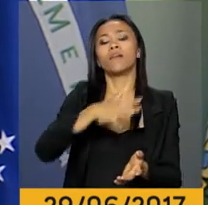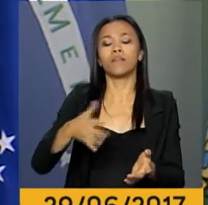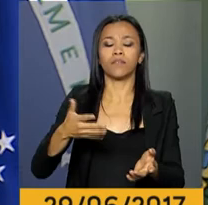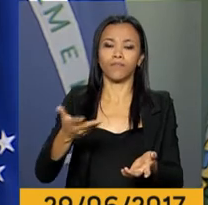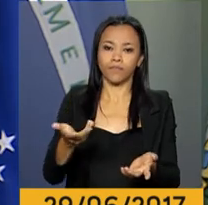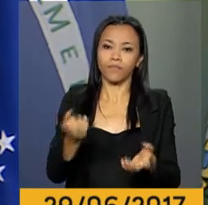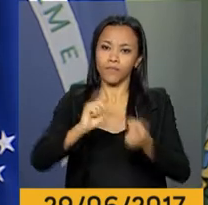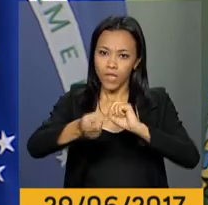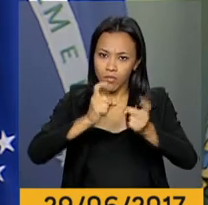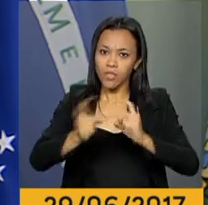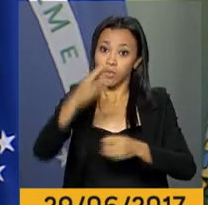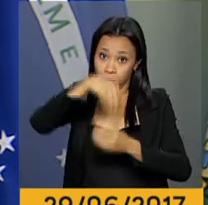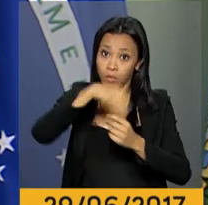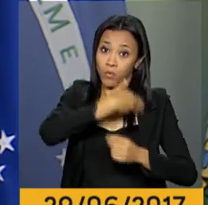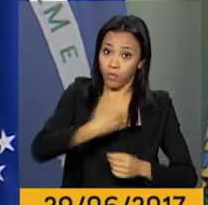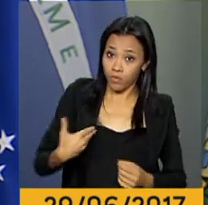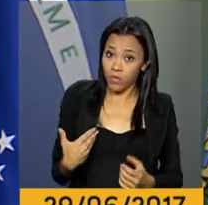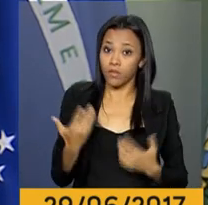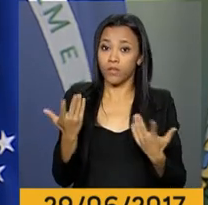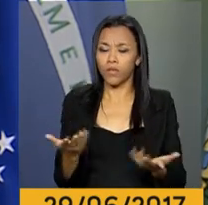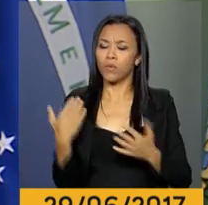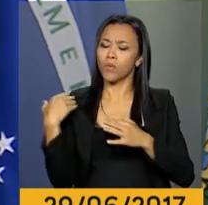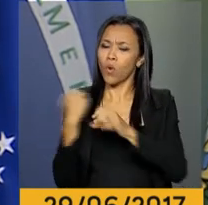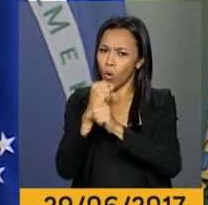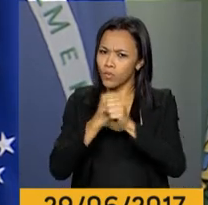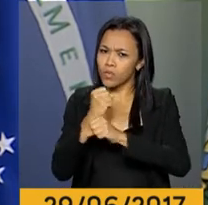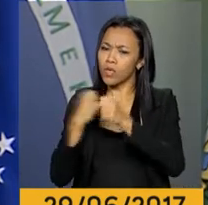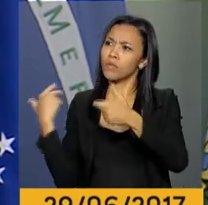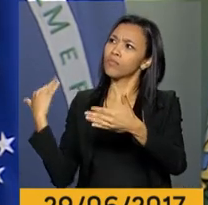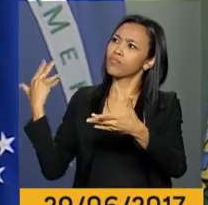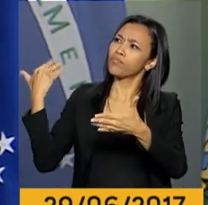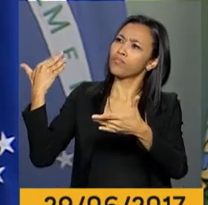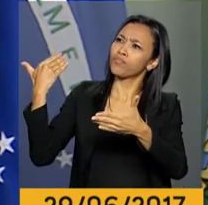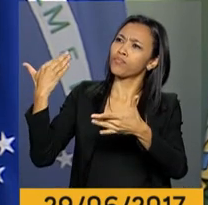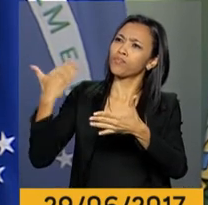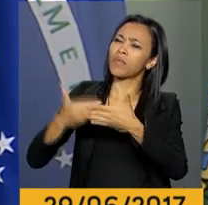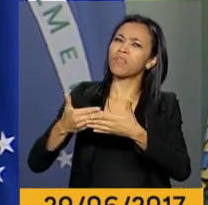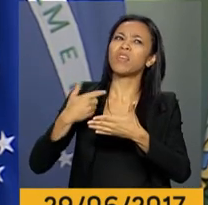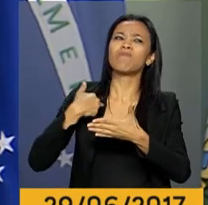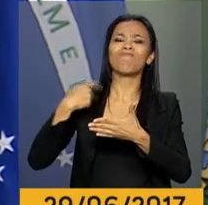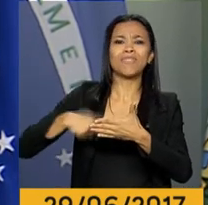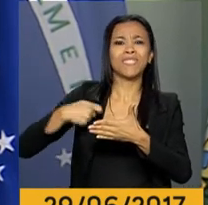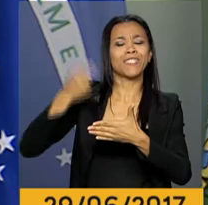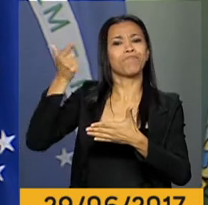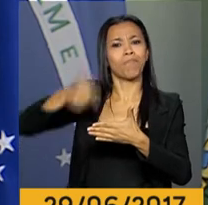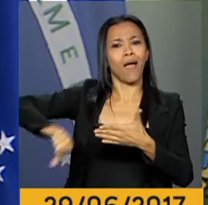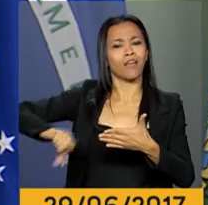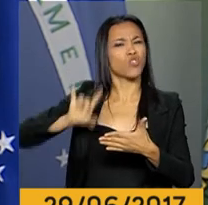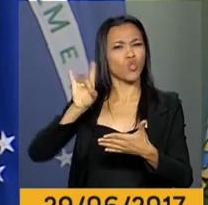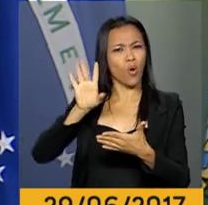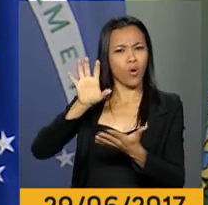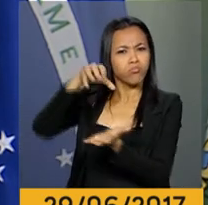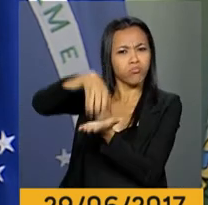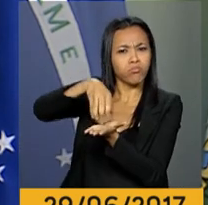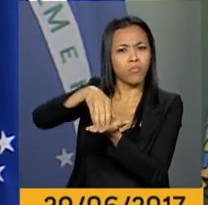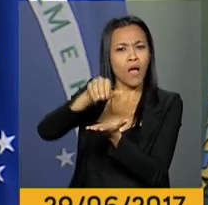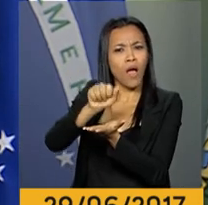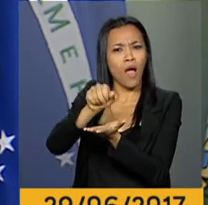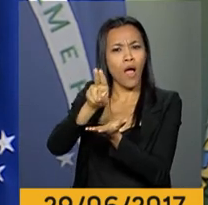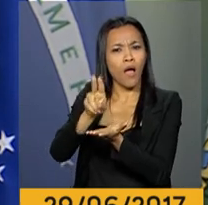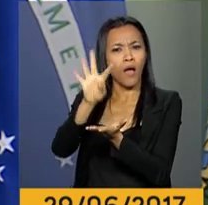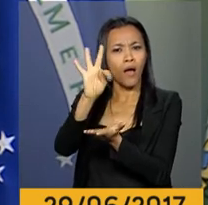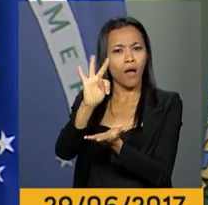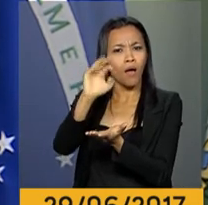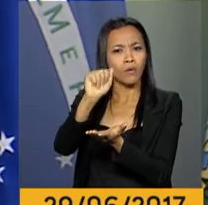é interessante como tempo foi passando e verificou se que era preciso mais do que isso na administração pública além da